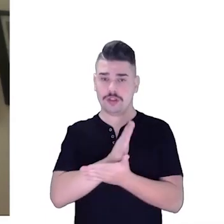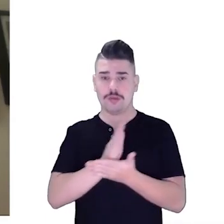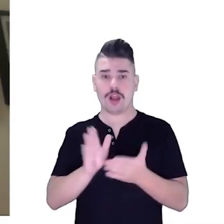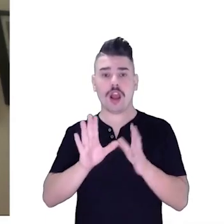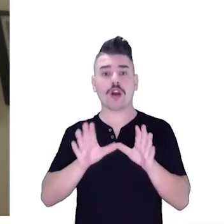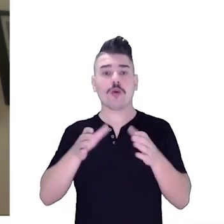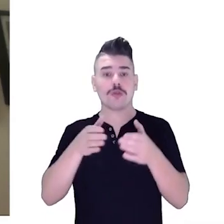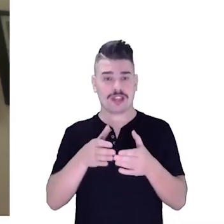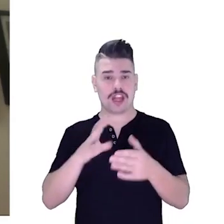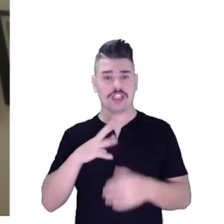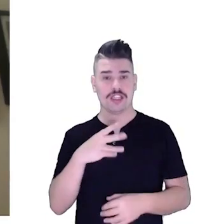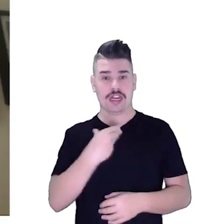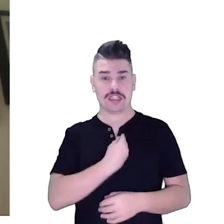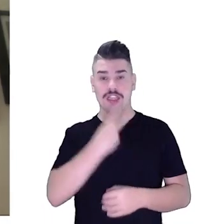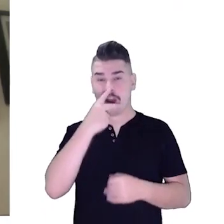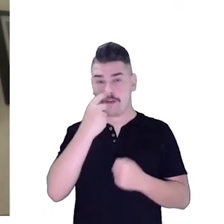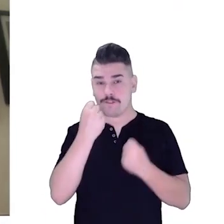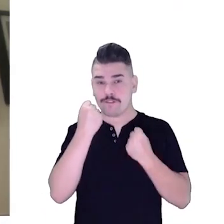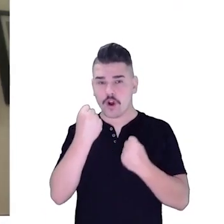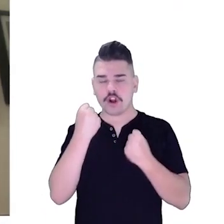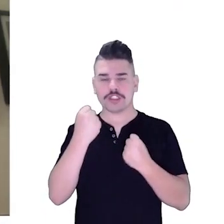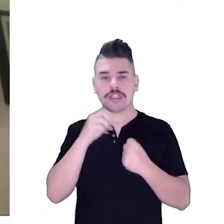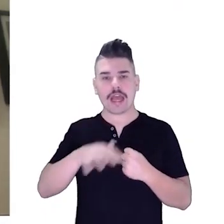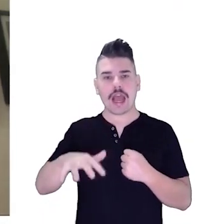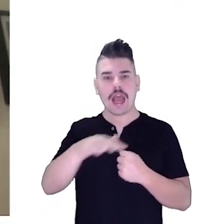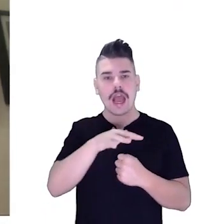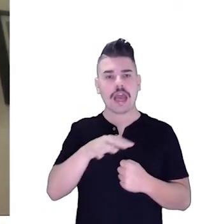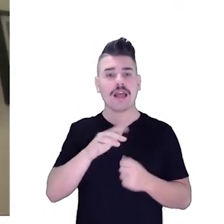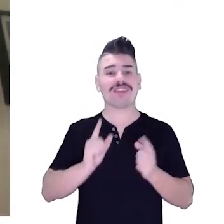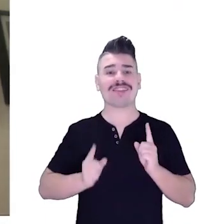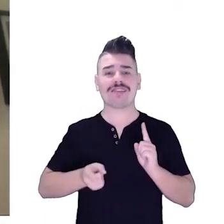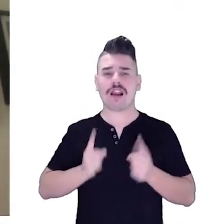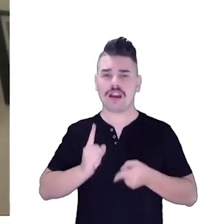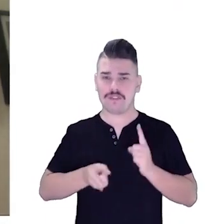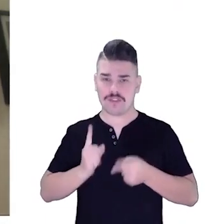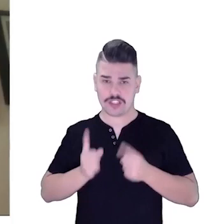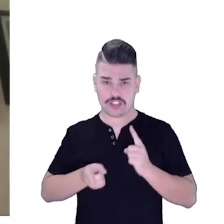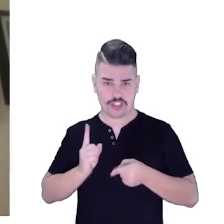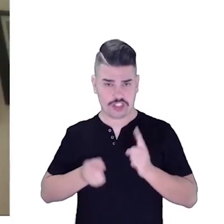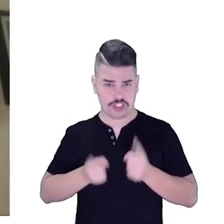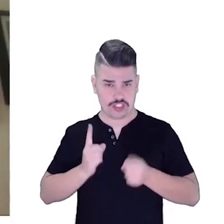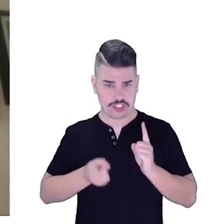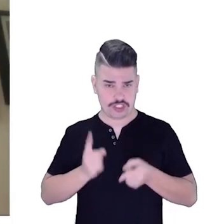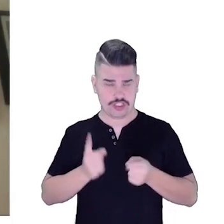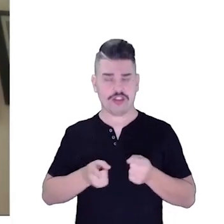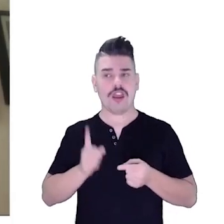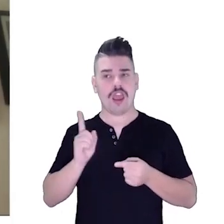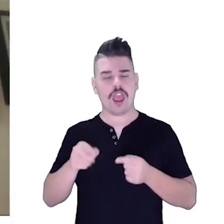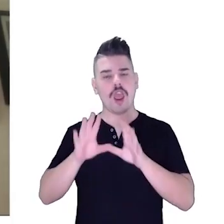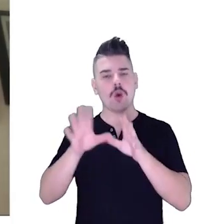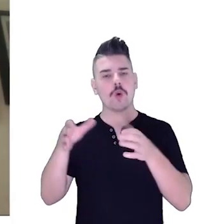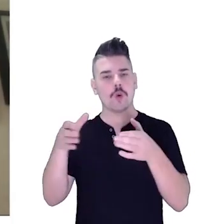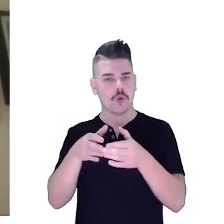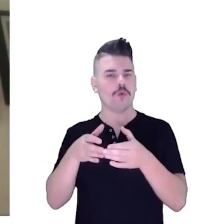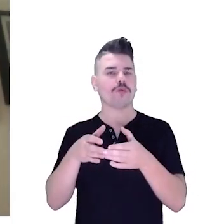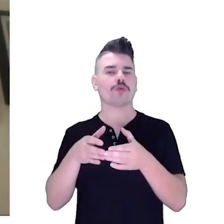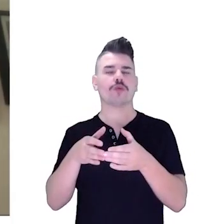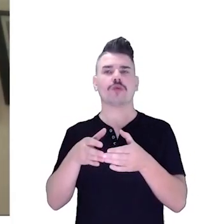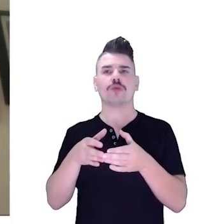a comunidade trans era mais fortemente estruturada em torno de travestis, que é uma categoria